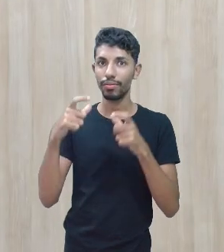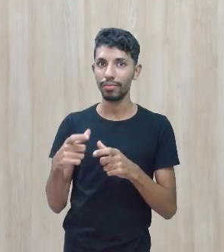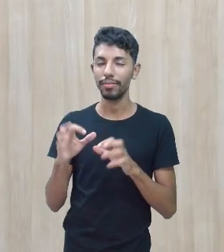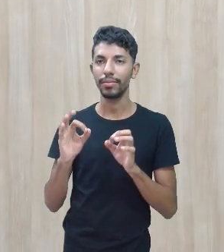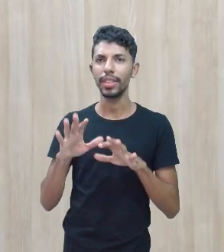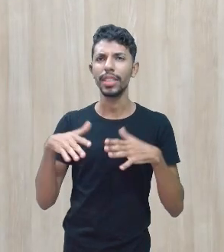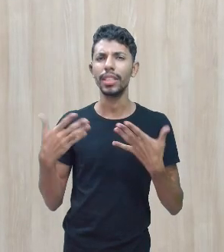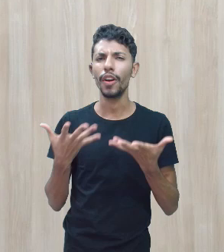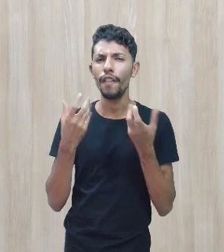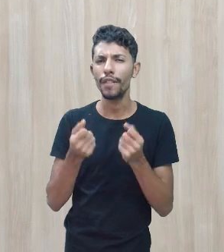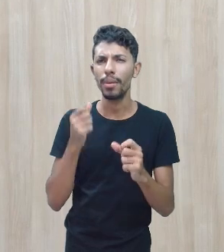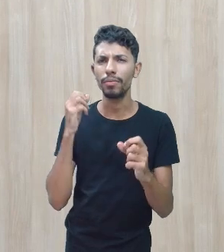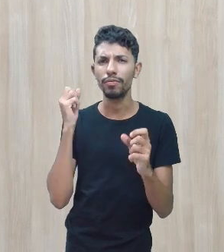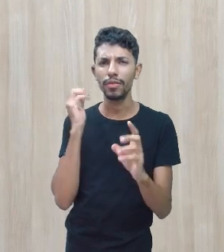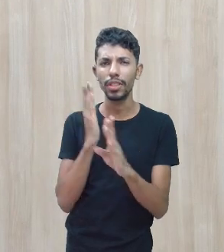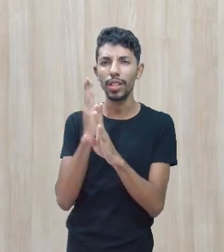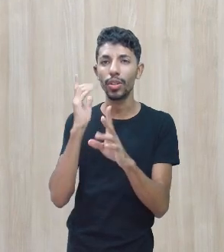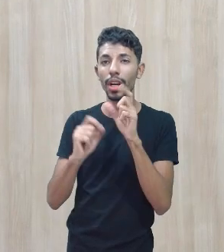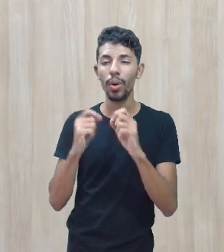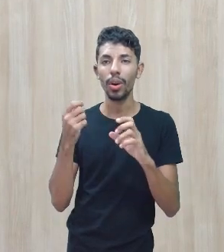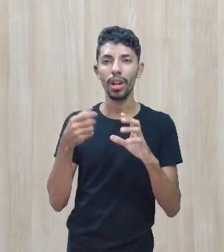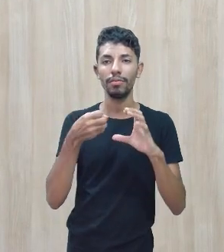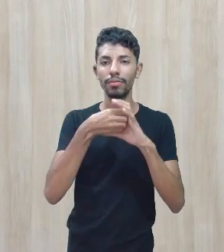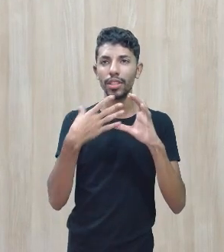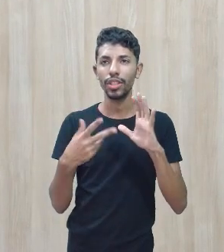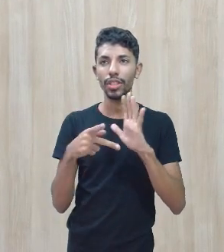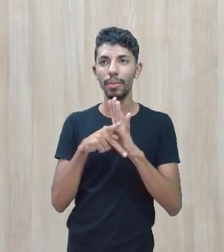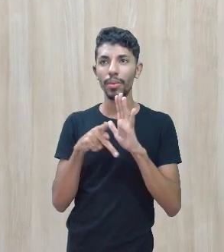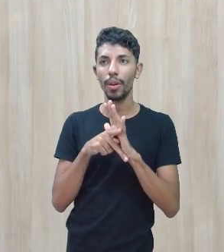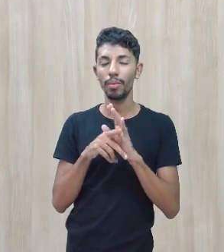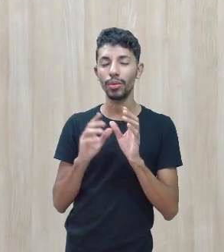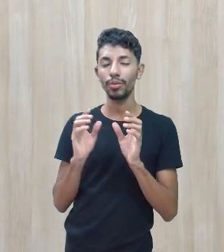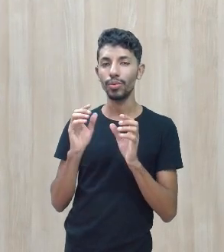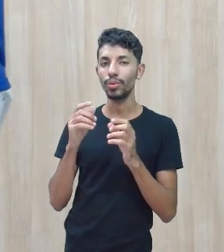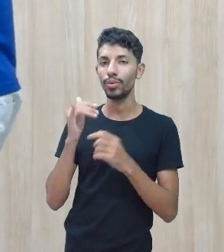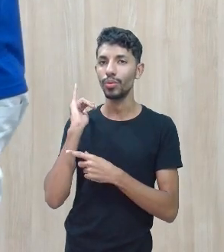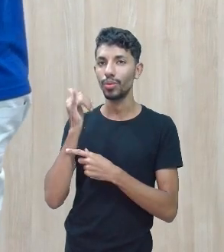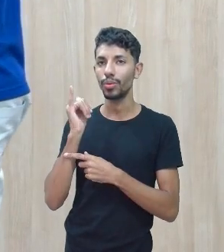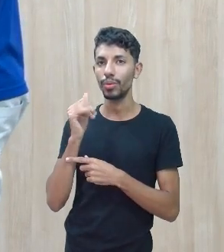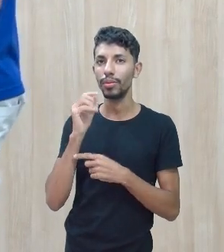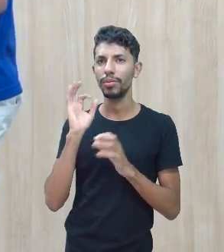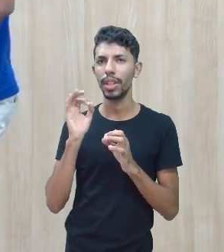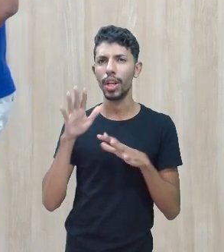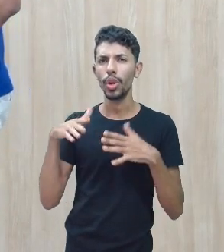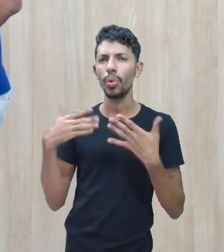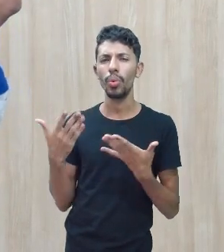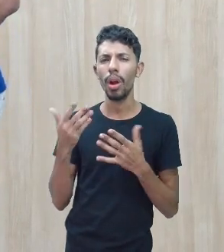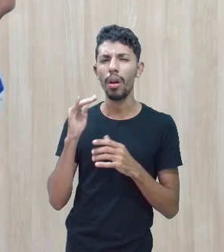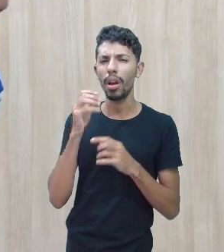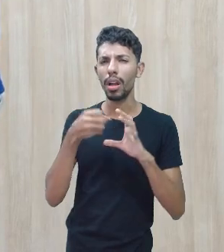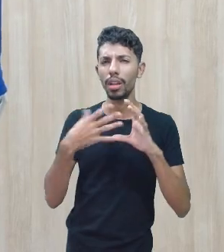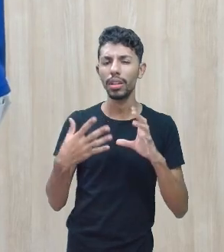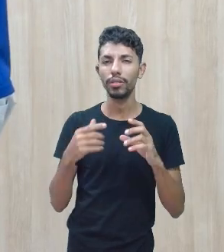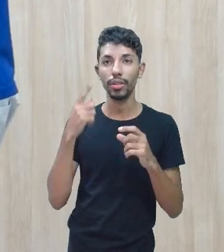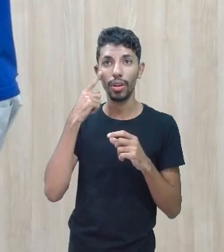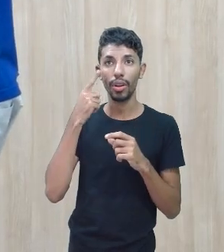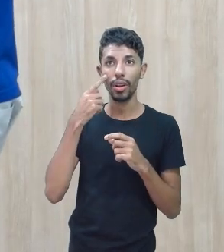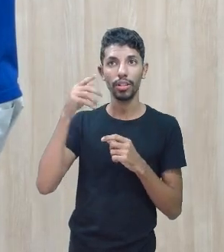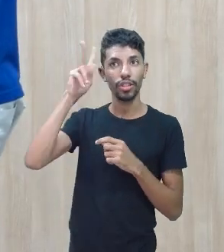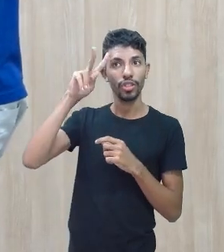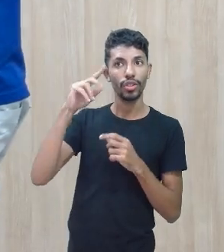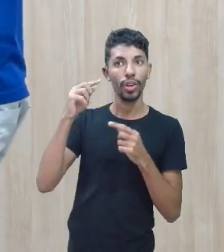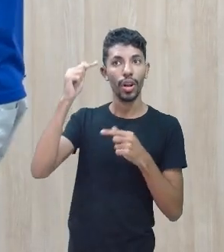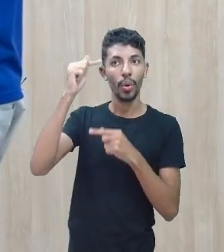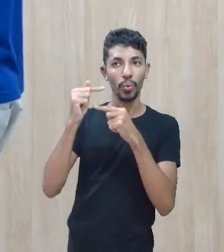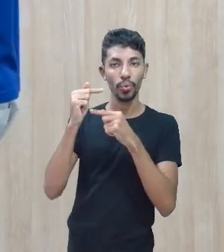essas características do conto no que a gente acabou de ler aqui. Qual é a característica específica? História curta. Então temos